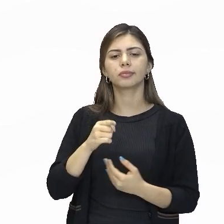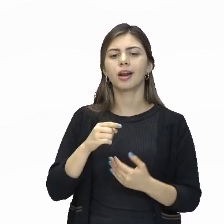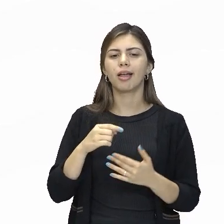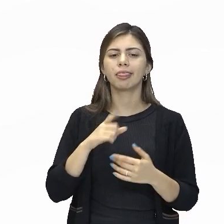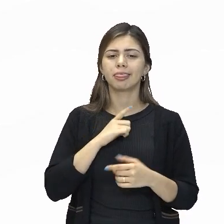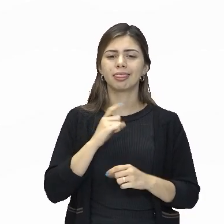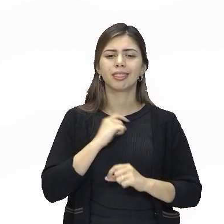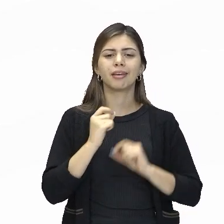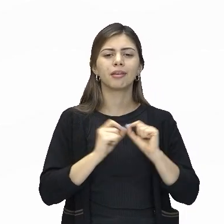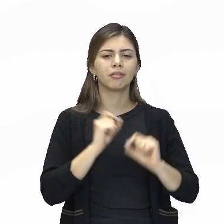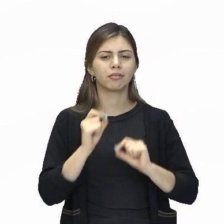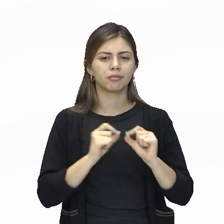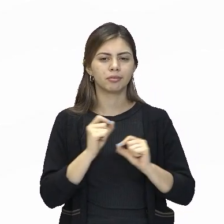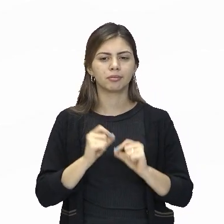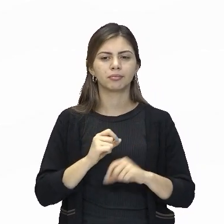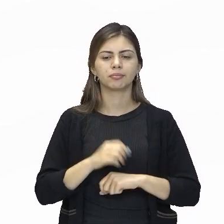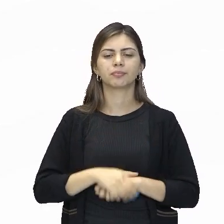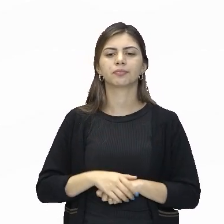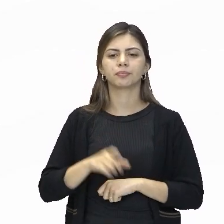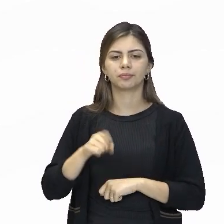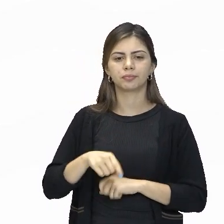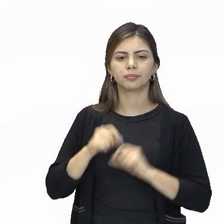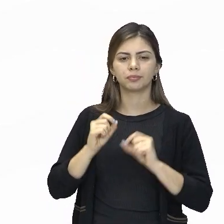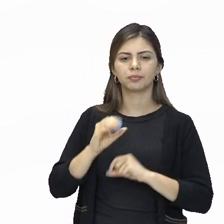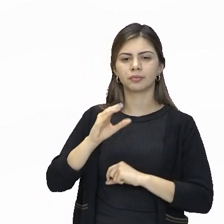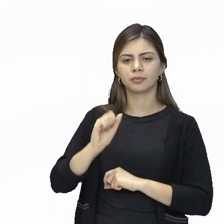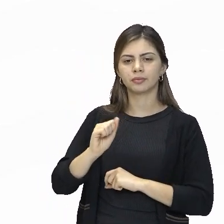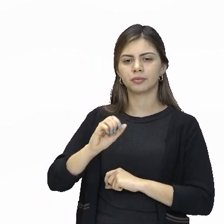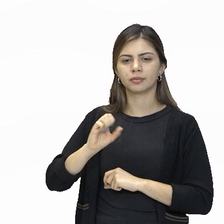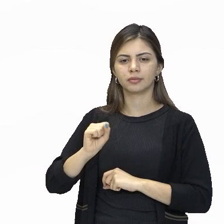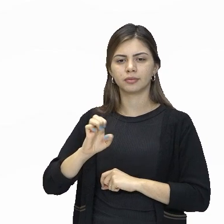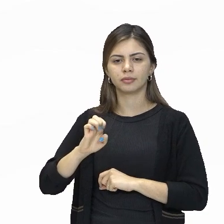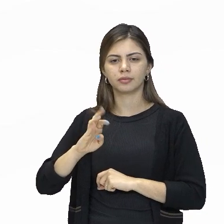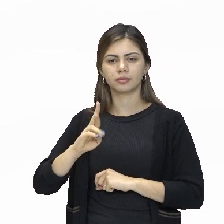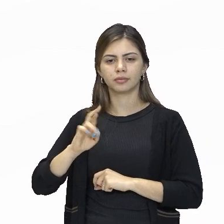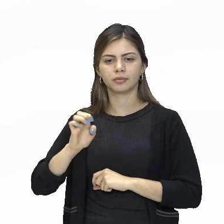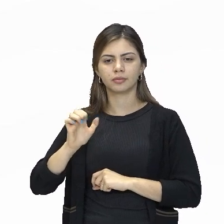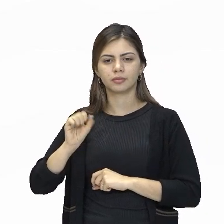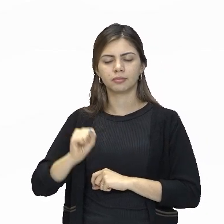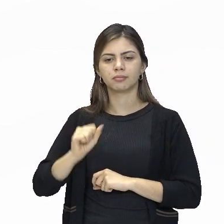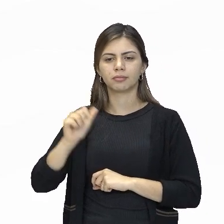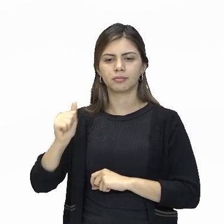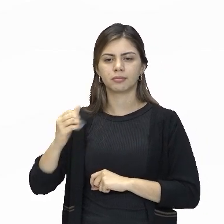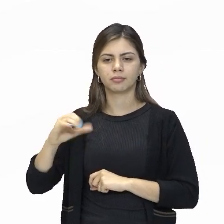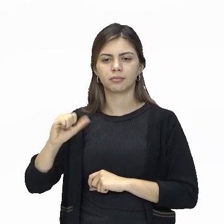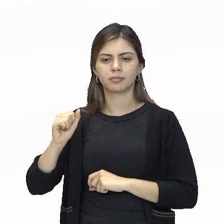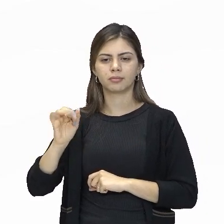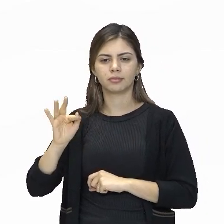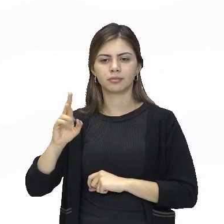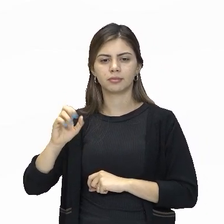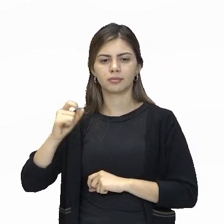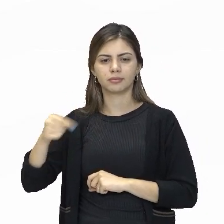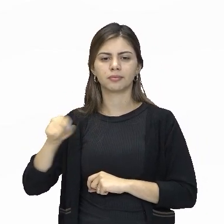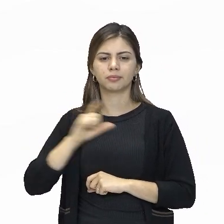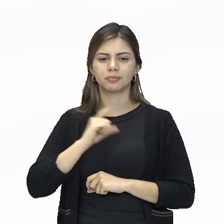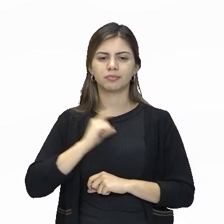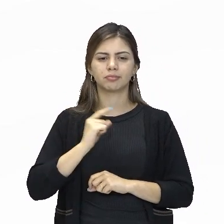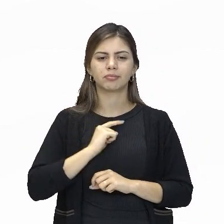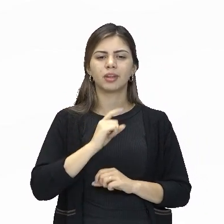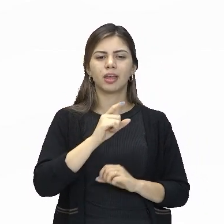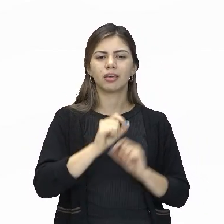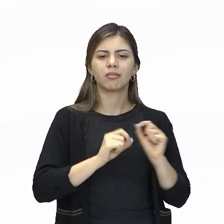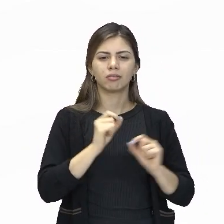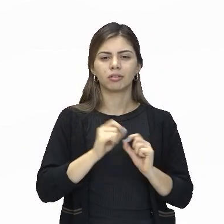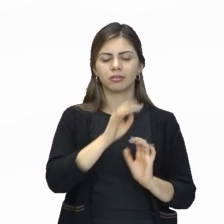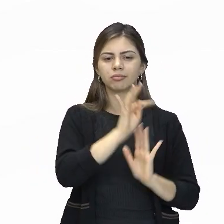nos fatos. Os casebres de açafrão e de ogre nos verdes da favela, sob o azul calabrino, são